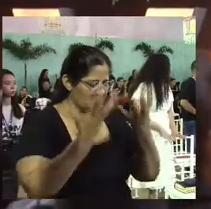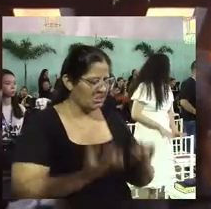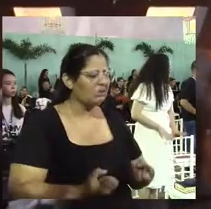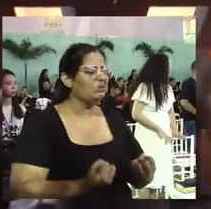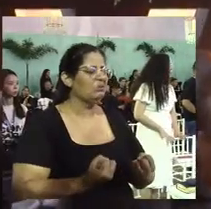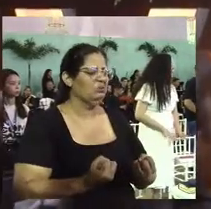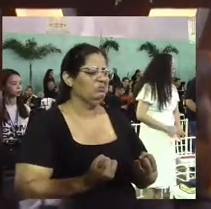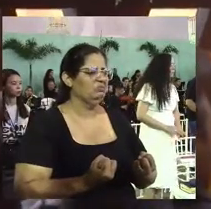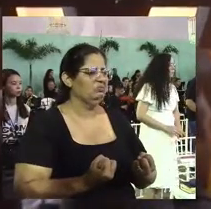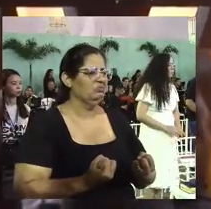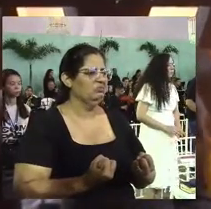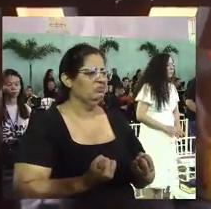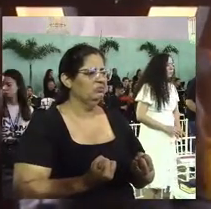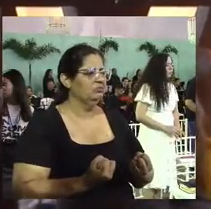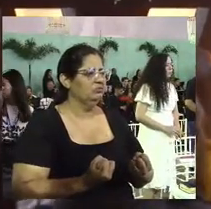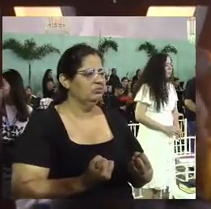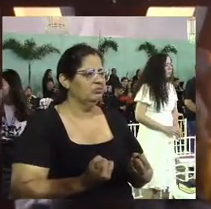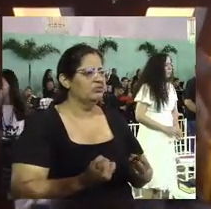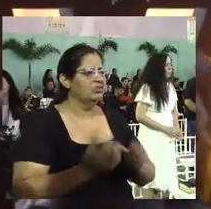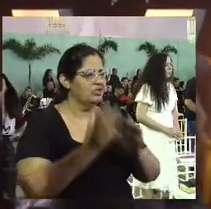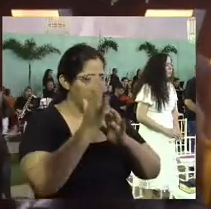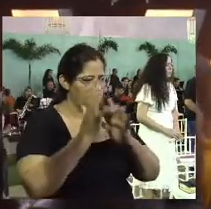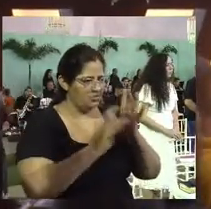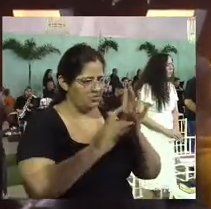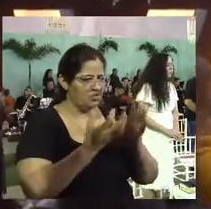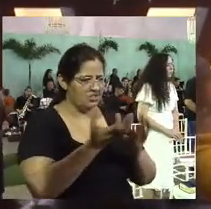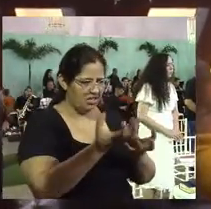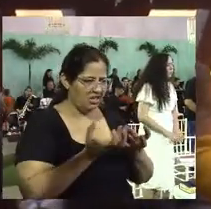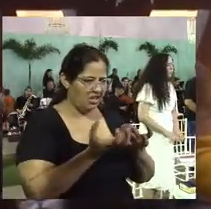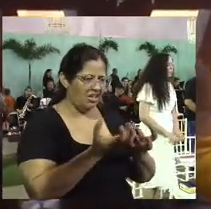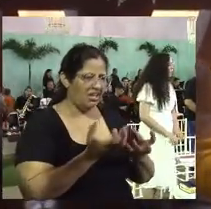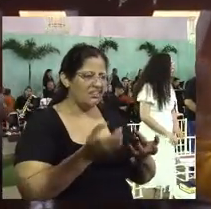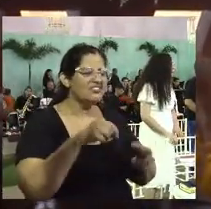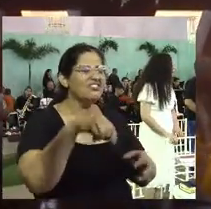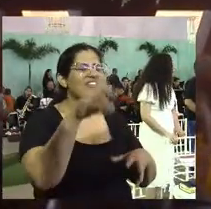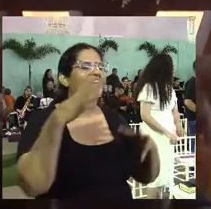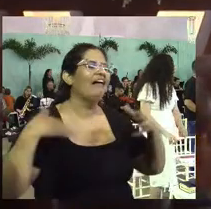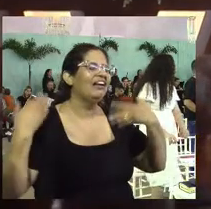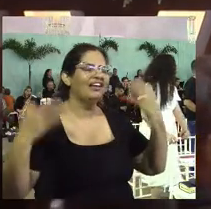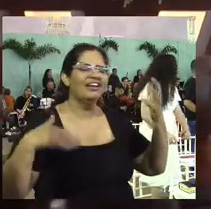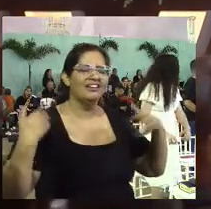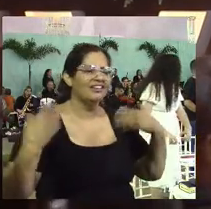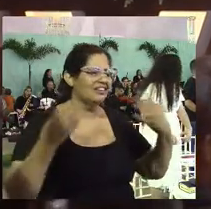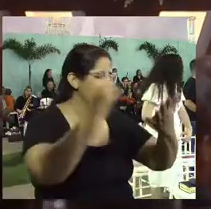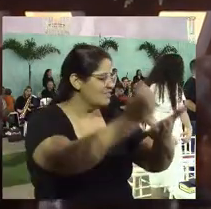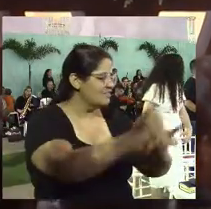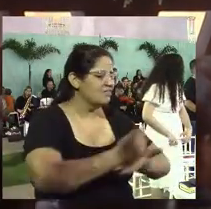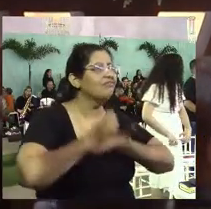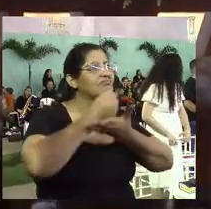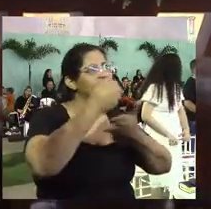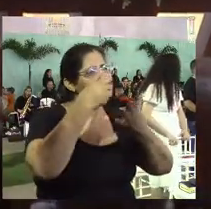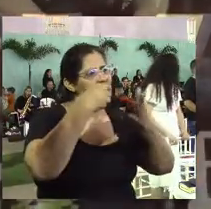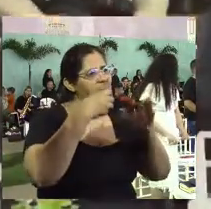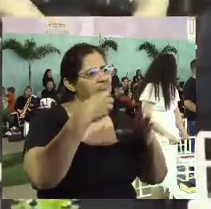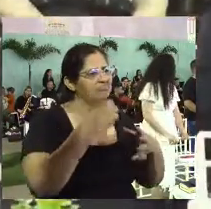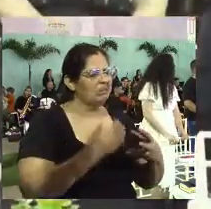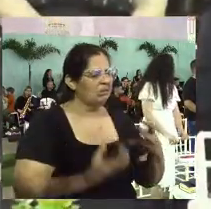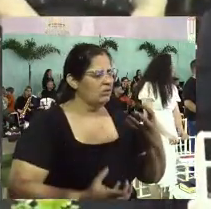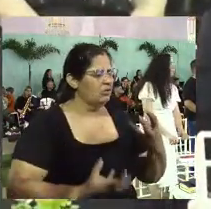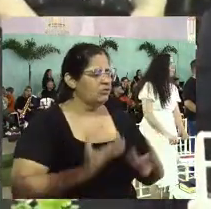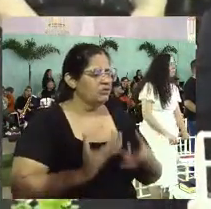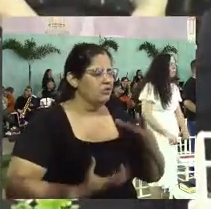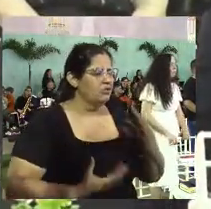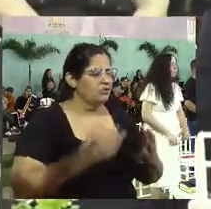e Jesus quer perdoar teus pecados filhinhos Deus quer te dar alegria ele quer salvar você Ele quer